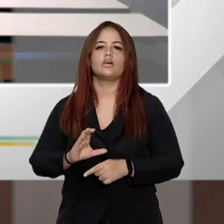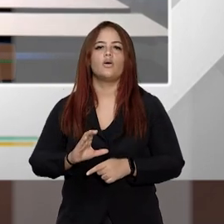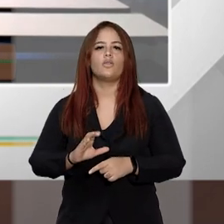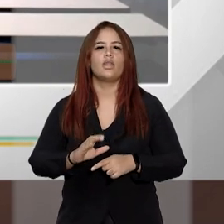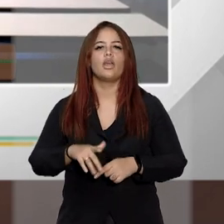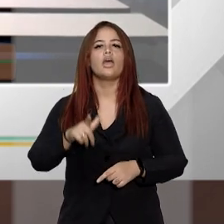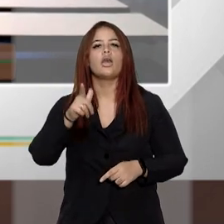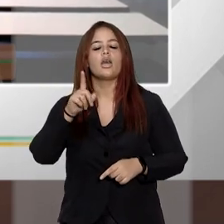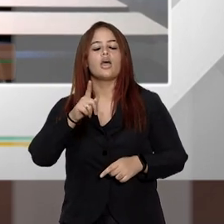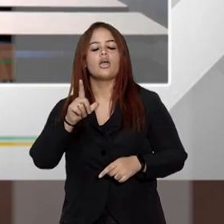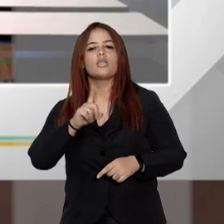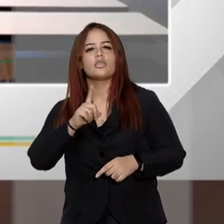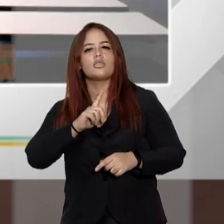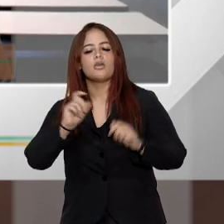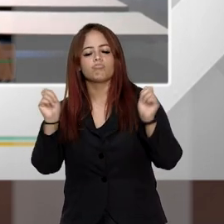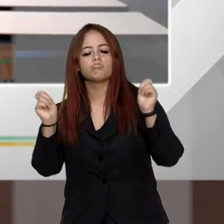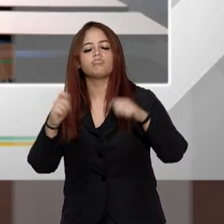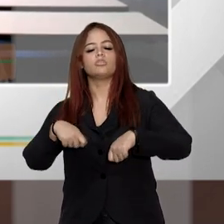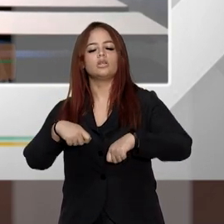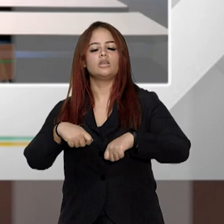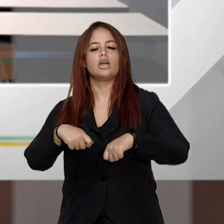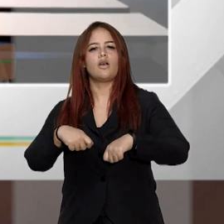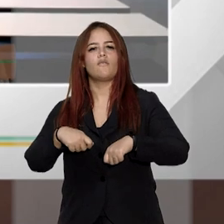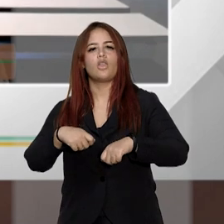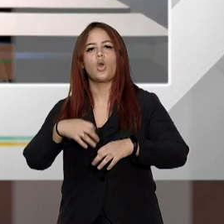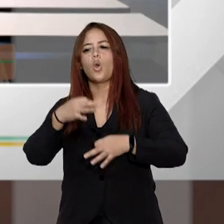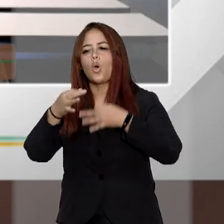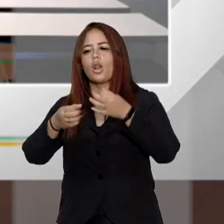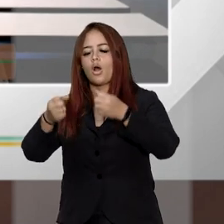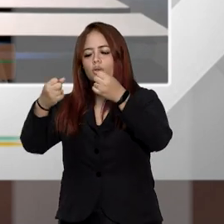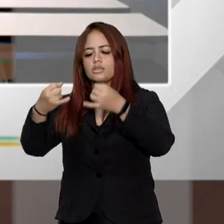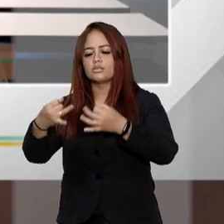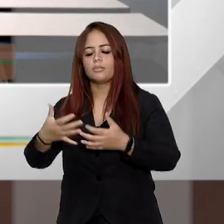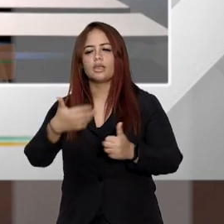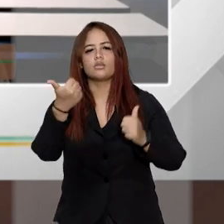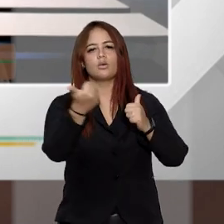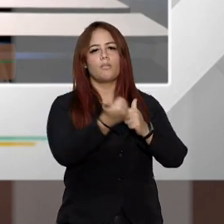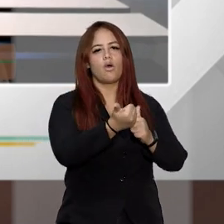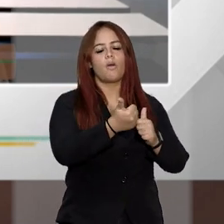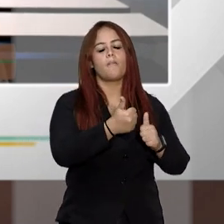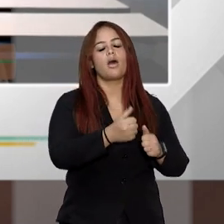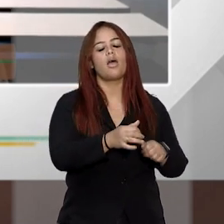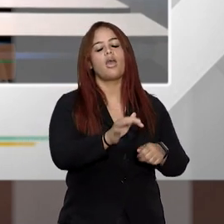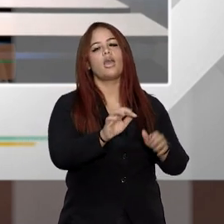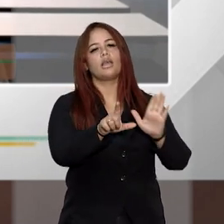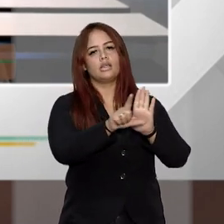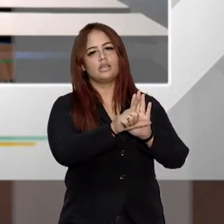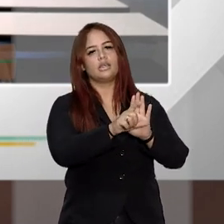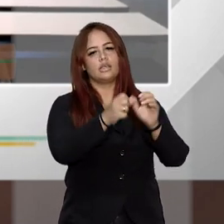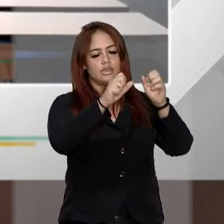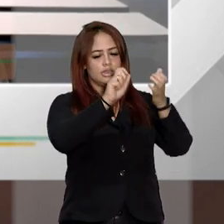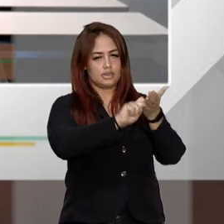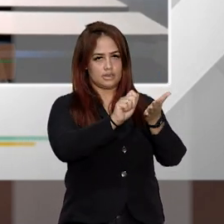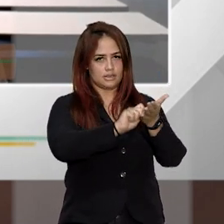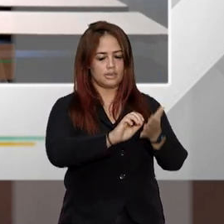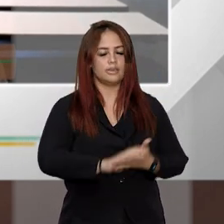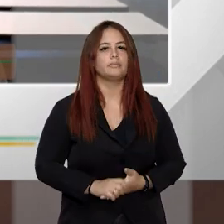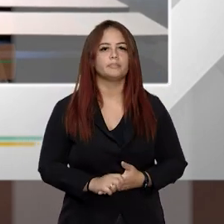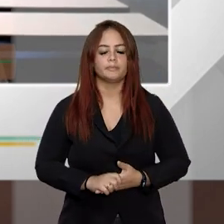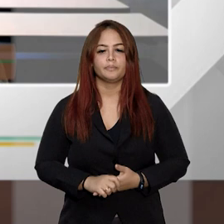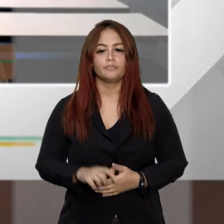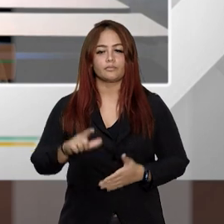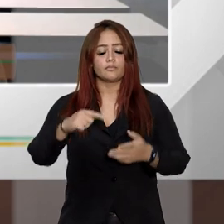na prevalência da palavra oral sobre a forma escrita. Desse princípio, outros